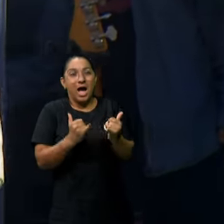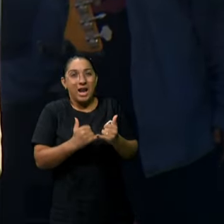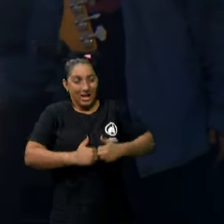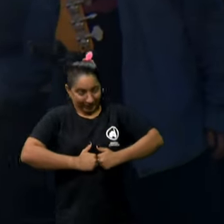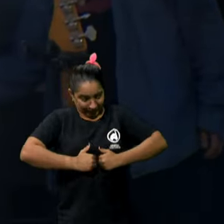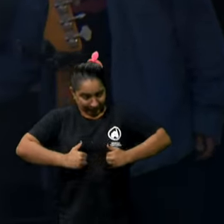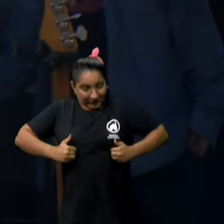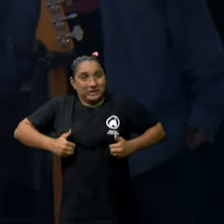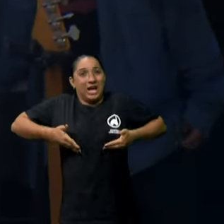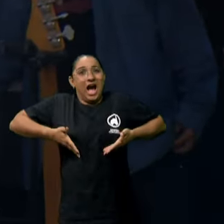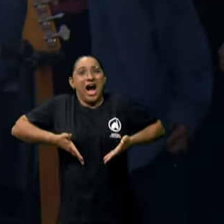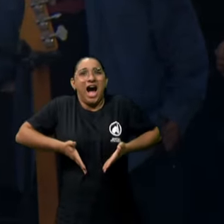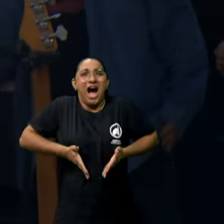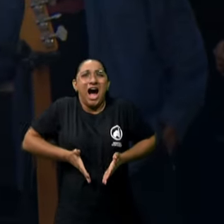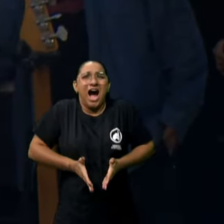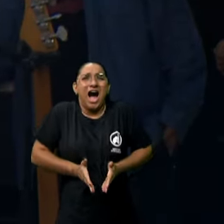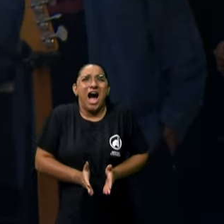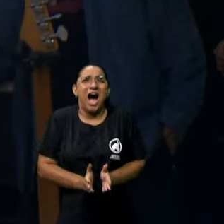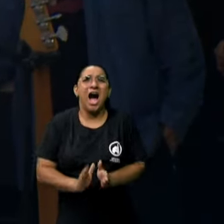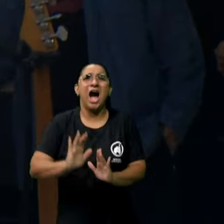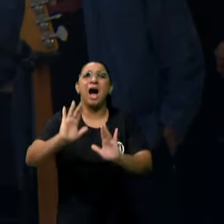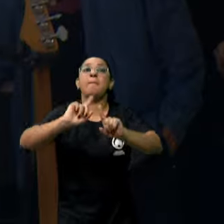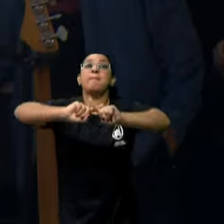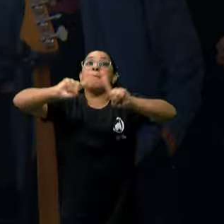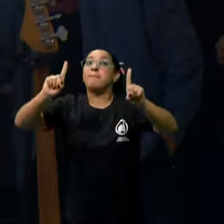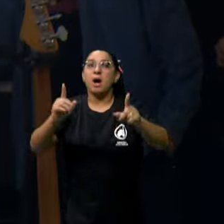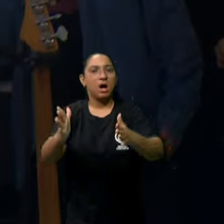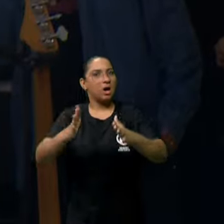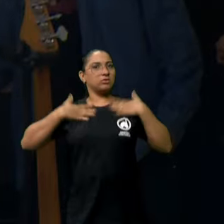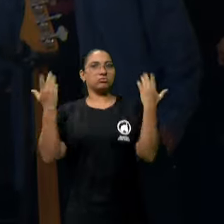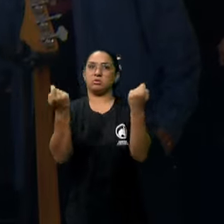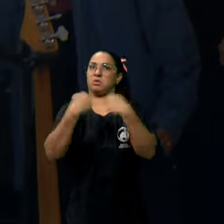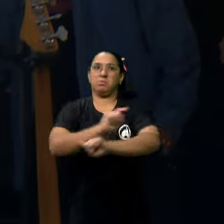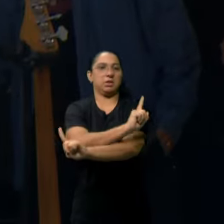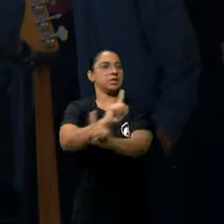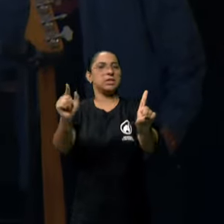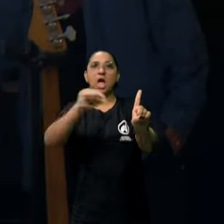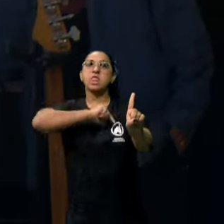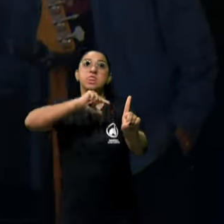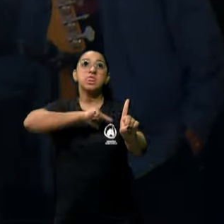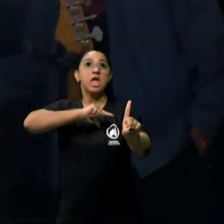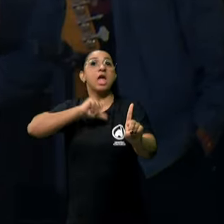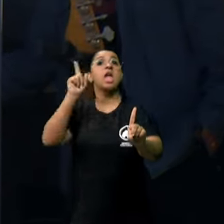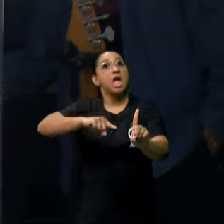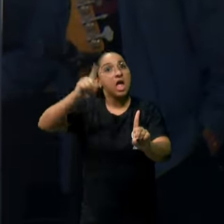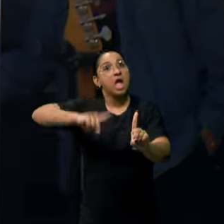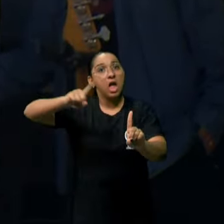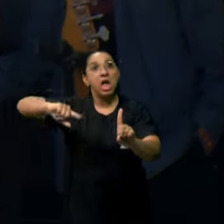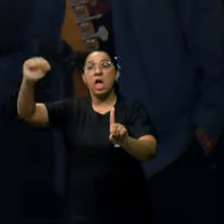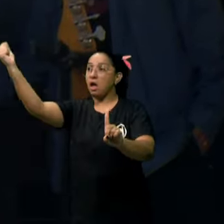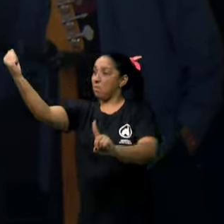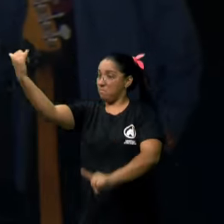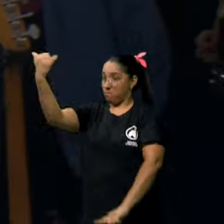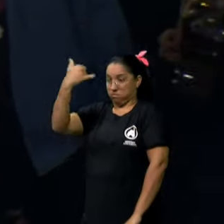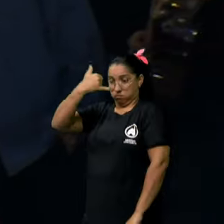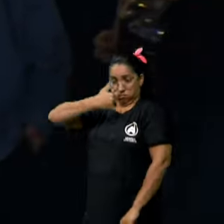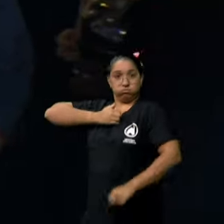assustar é uma manifestação do espírito de oração homem vocês vão sentir que estão parindo também